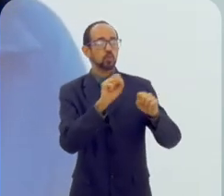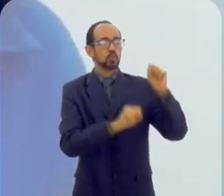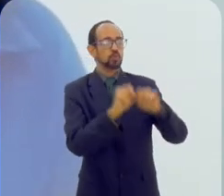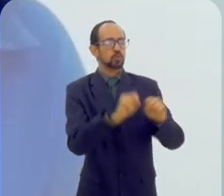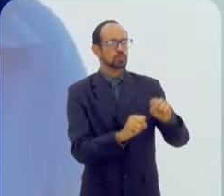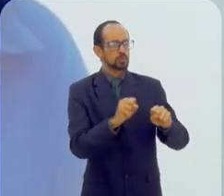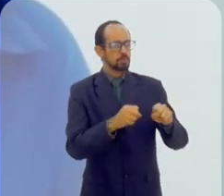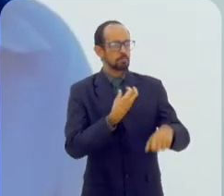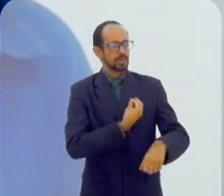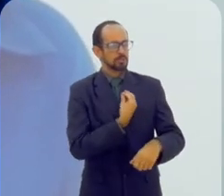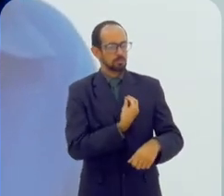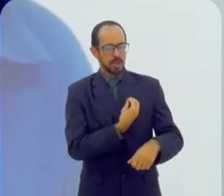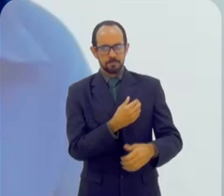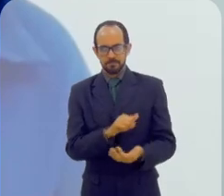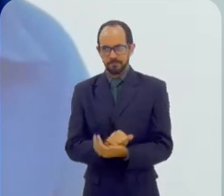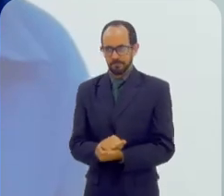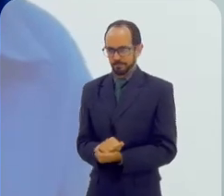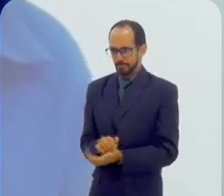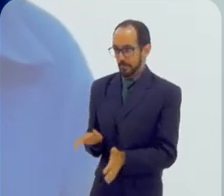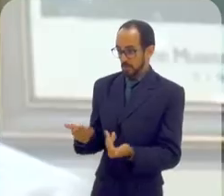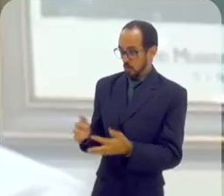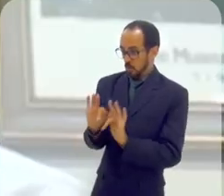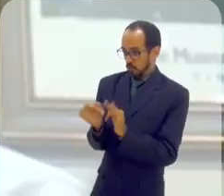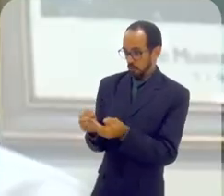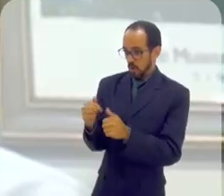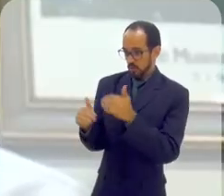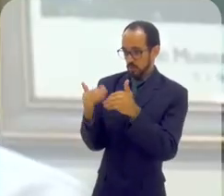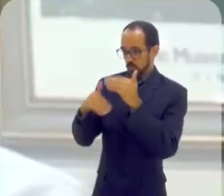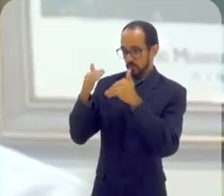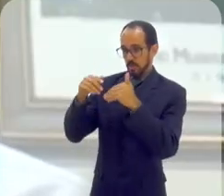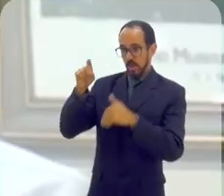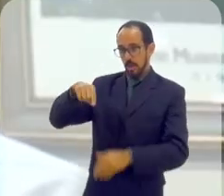do desenvolvimento aqui na Assembleia Legislativa